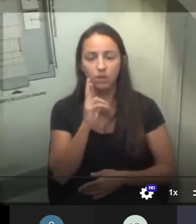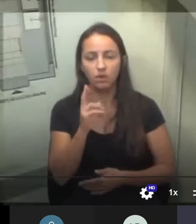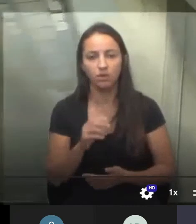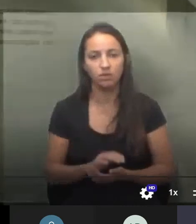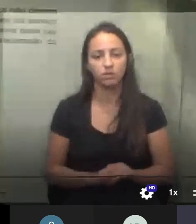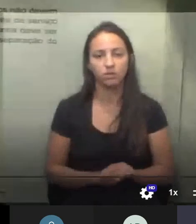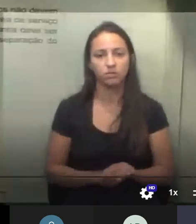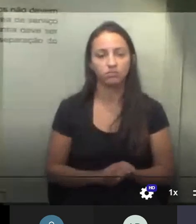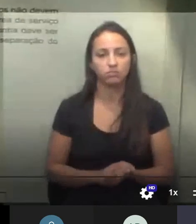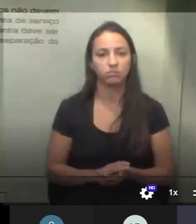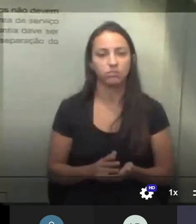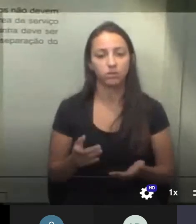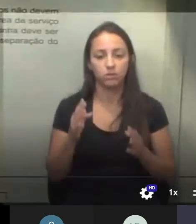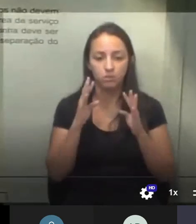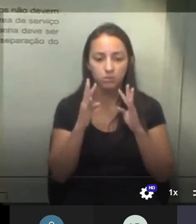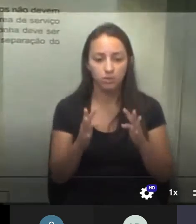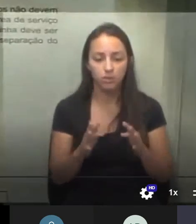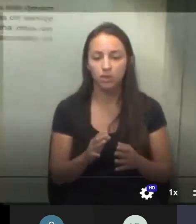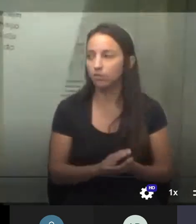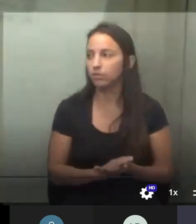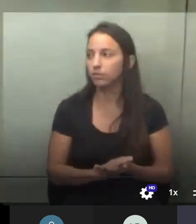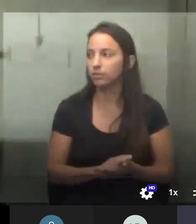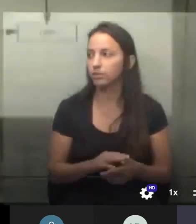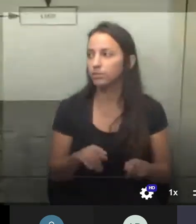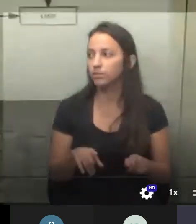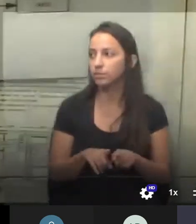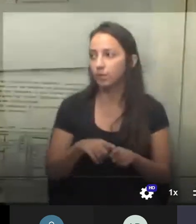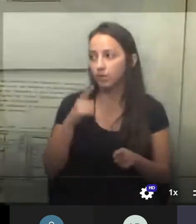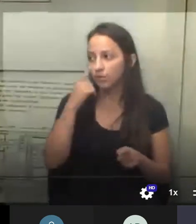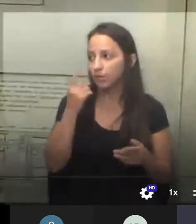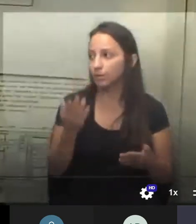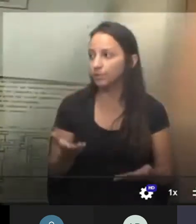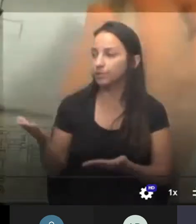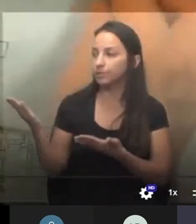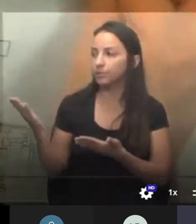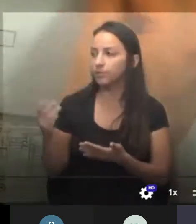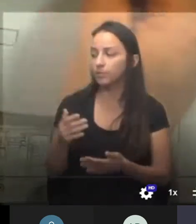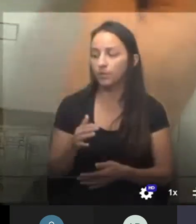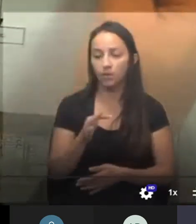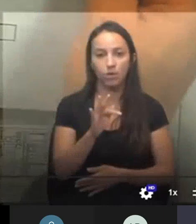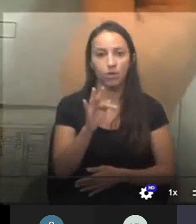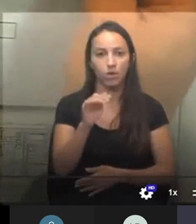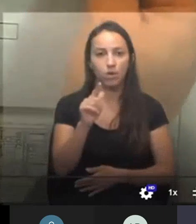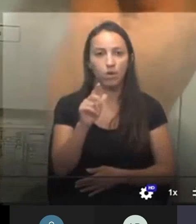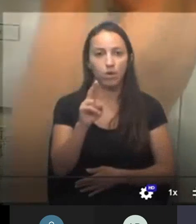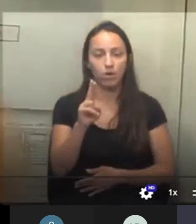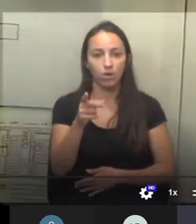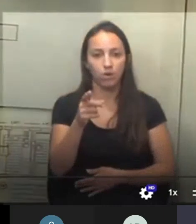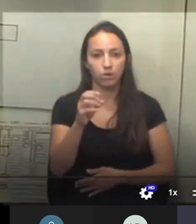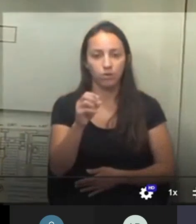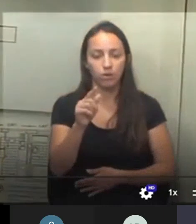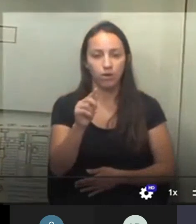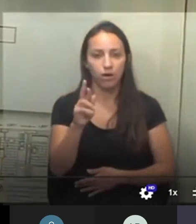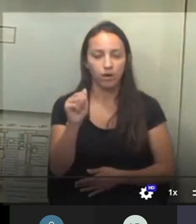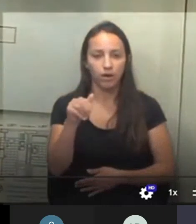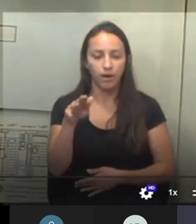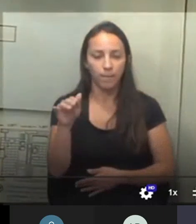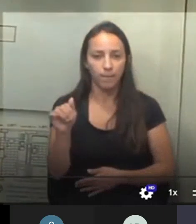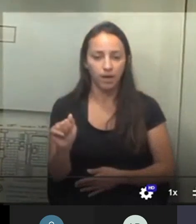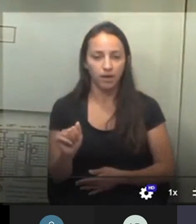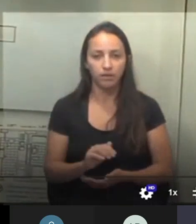restaurante, certo? Então, observe que inclusive tem aqui o fluxograma também, no início,